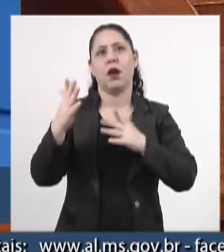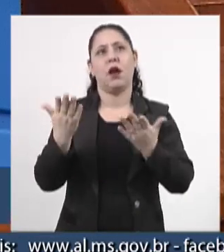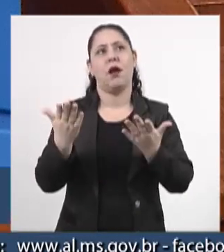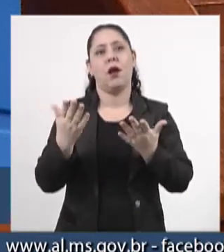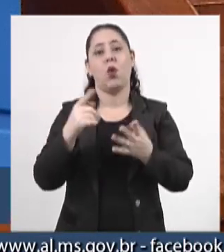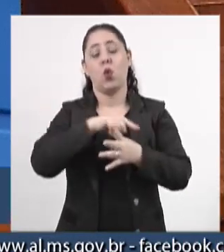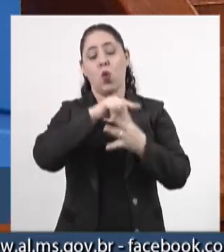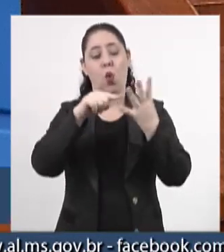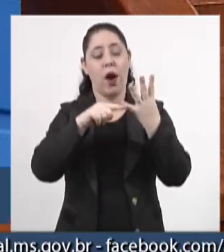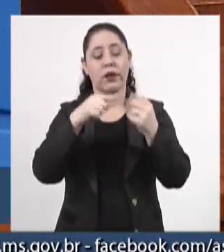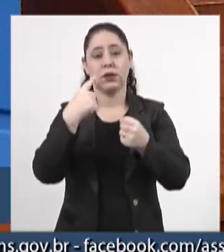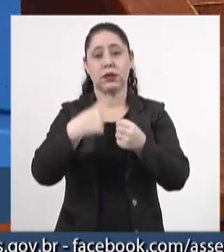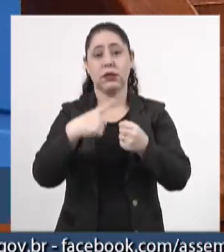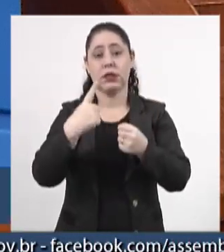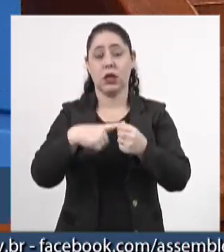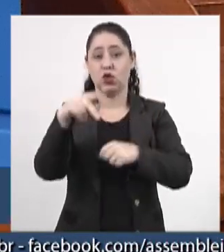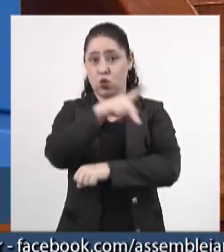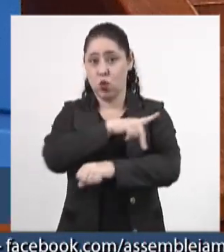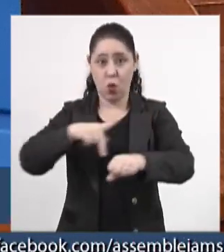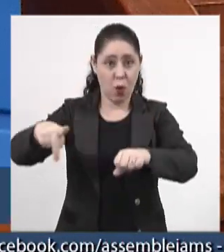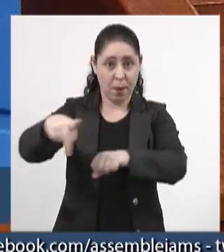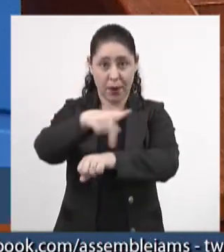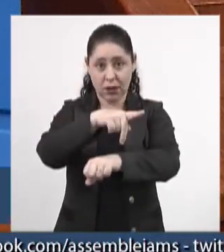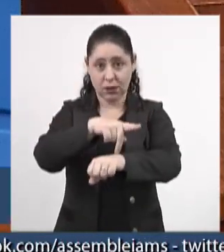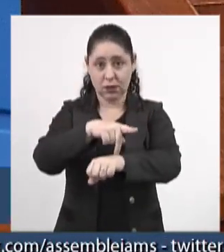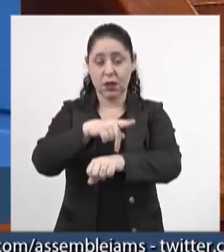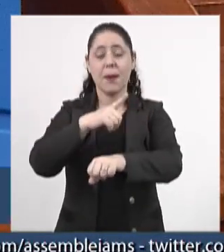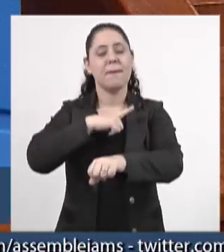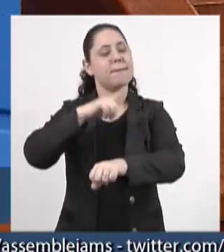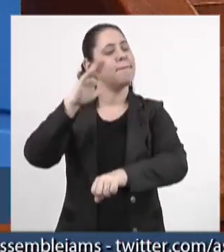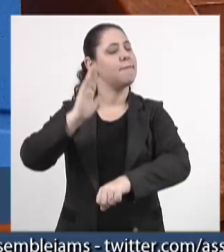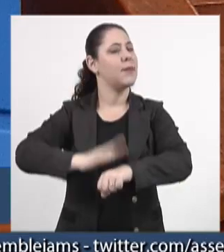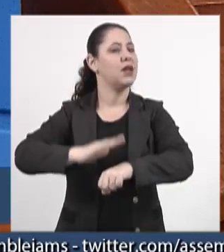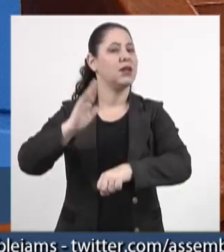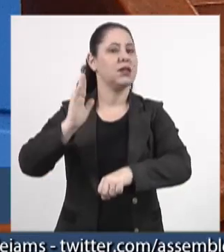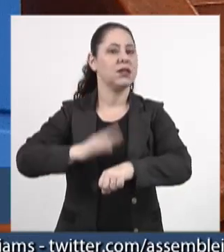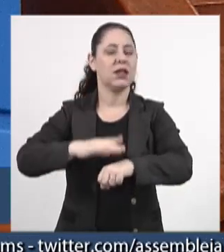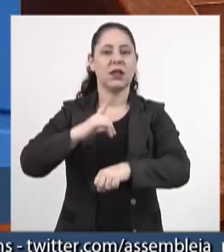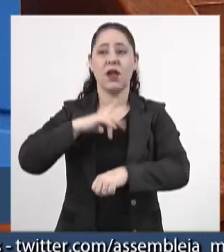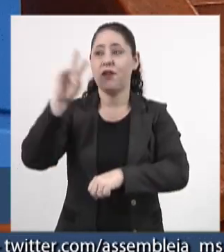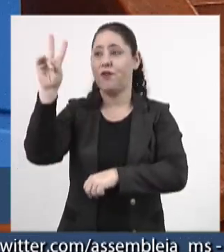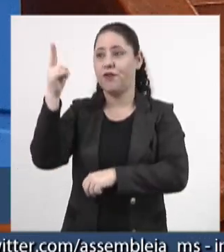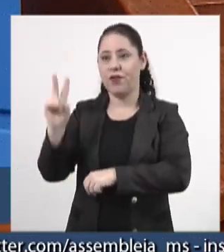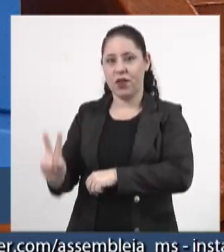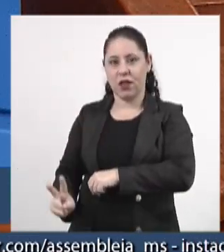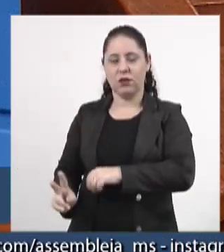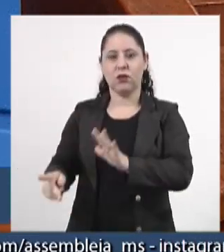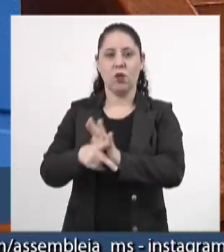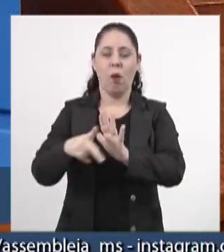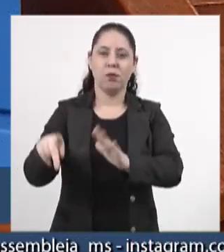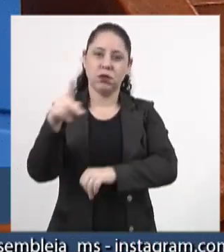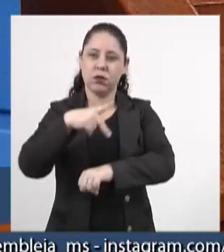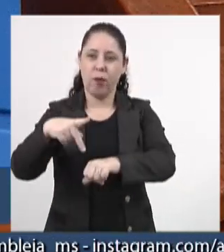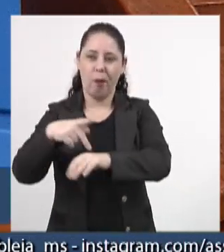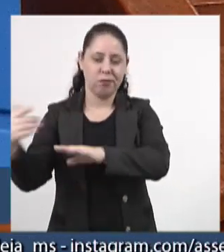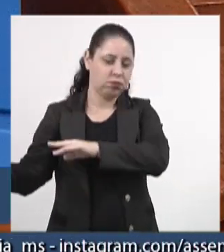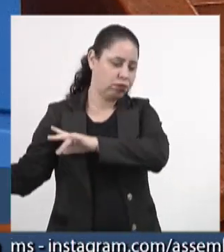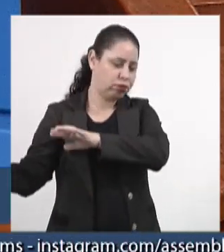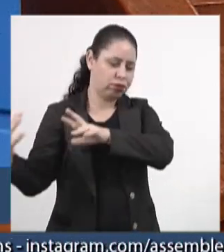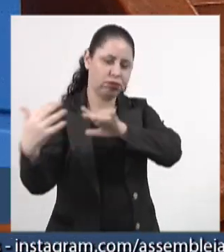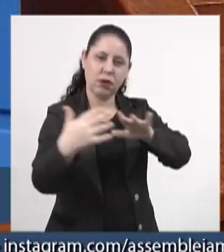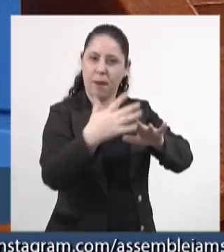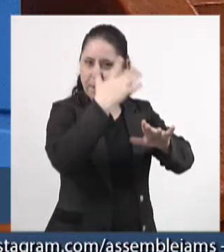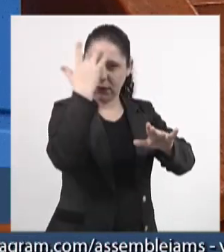é a 4ª cidade do país que mais recebeu venezuelanos, é a